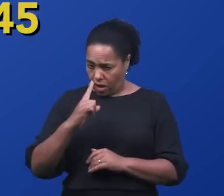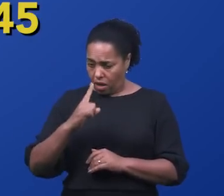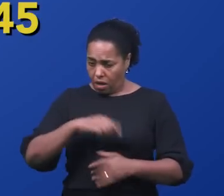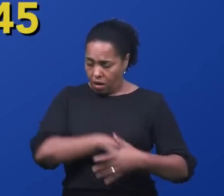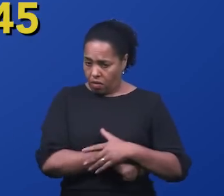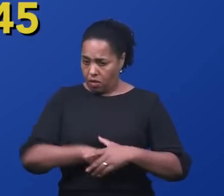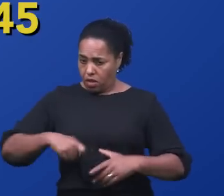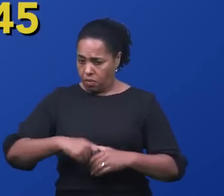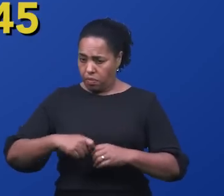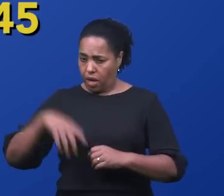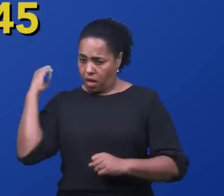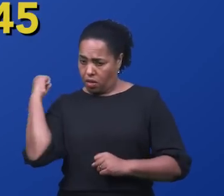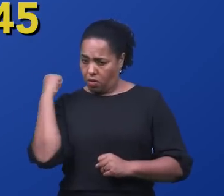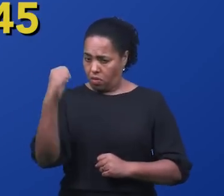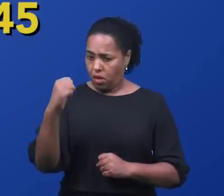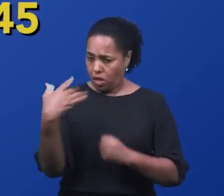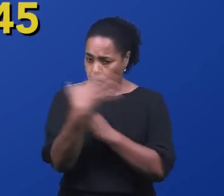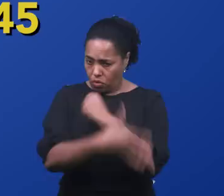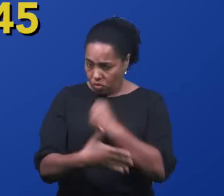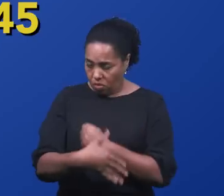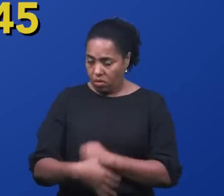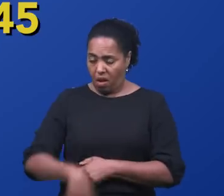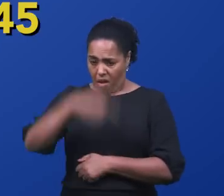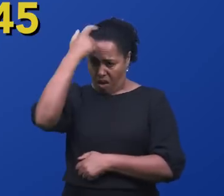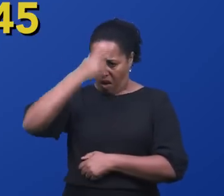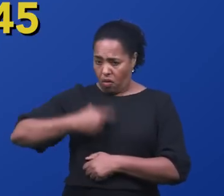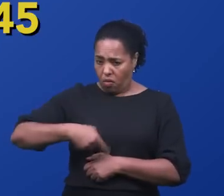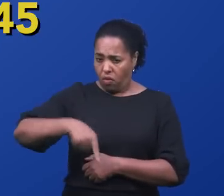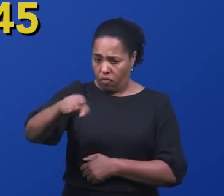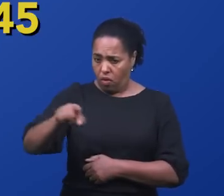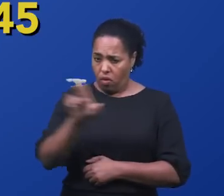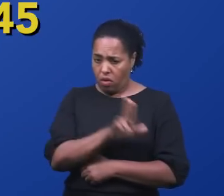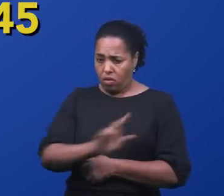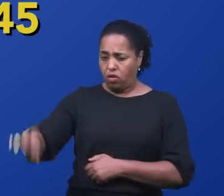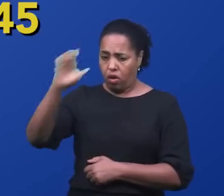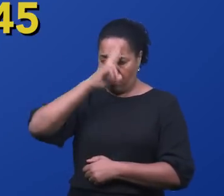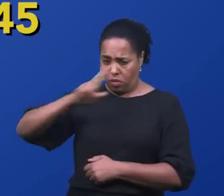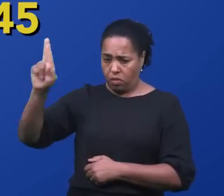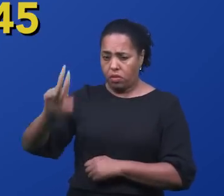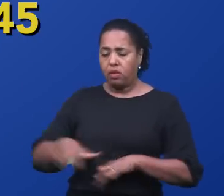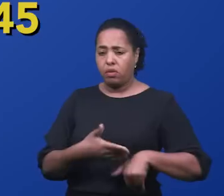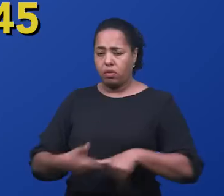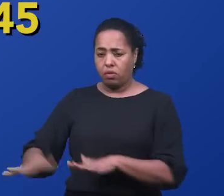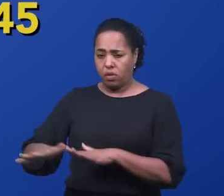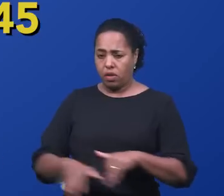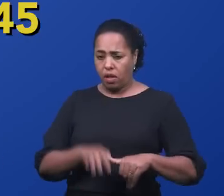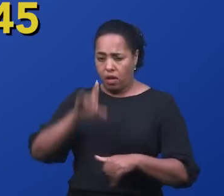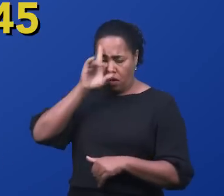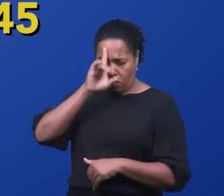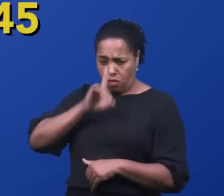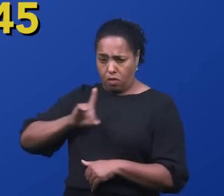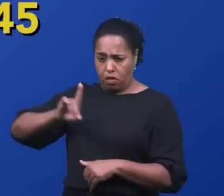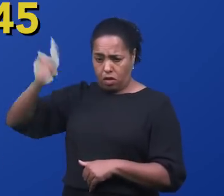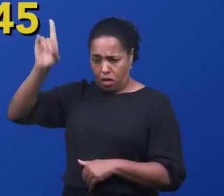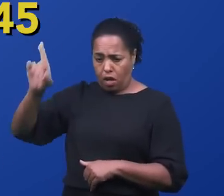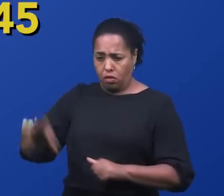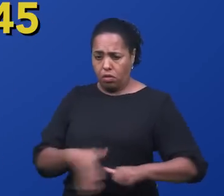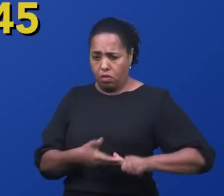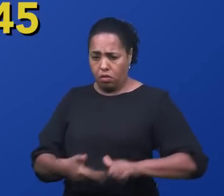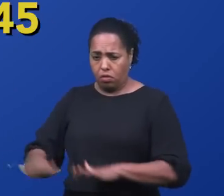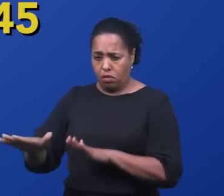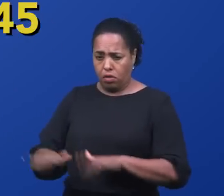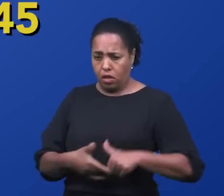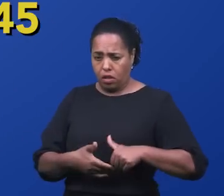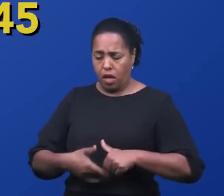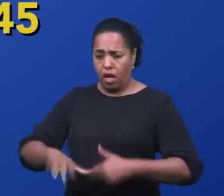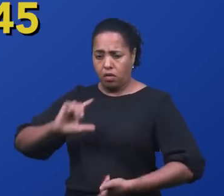mim com espada e com lança, e com escudo, porém eu vou a ti em nome do Senhor dos Exércitos, o